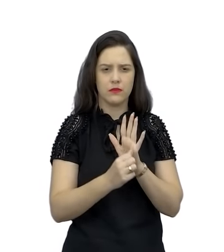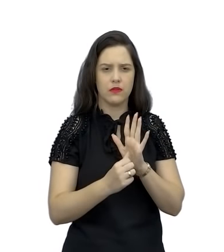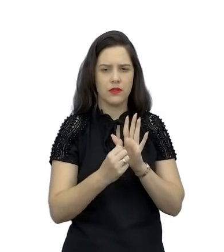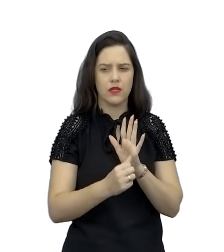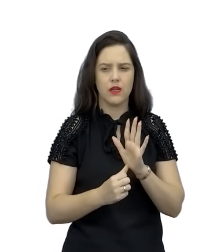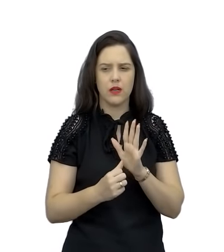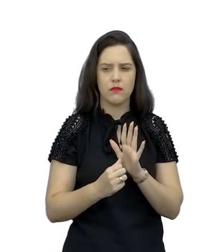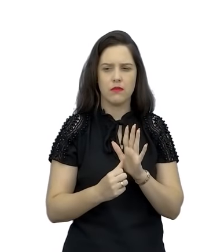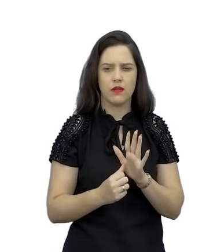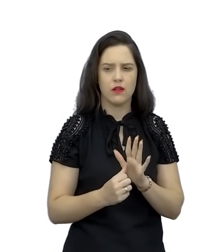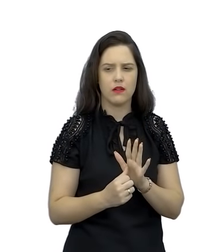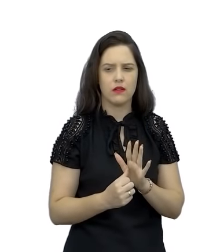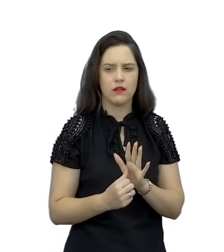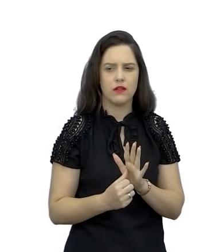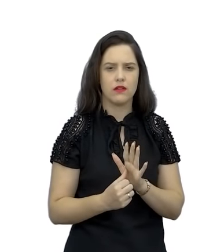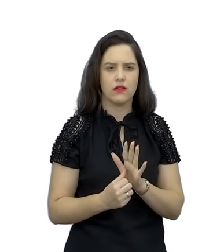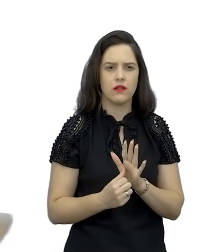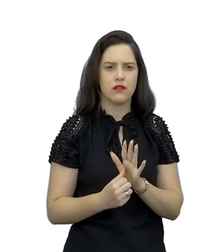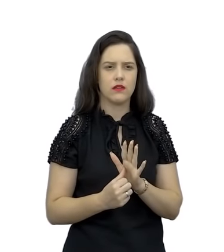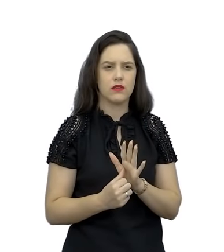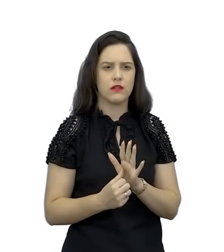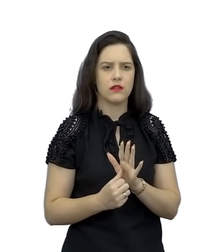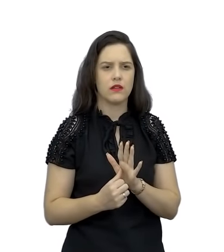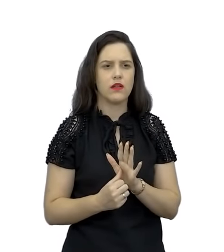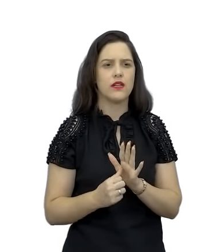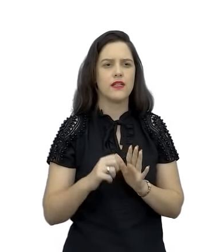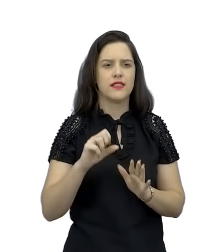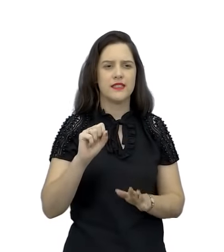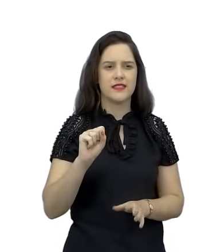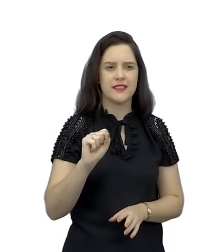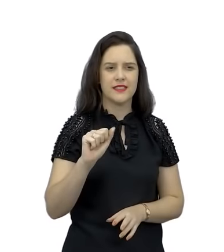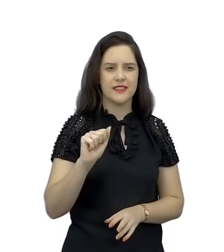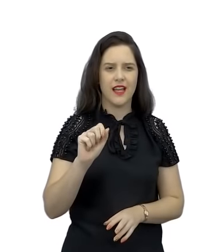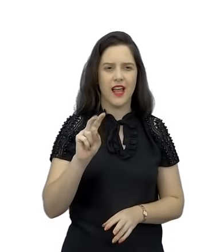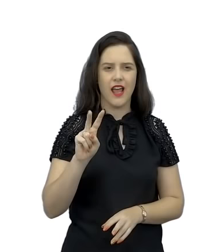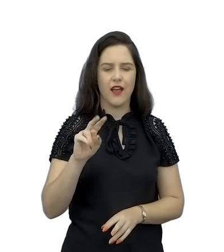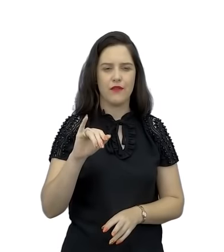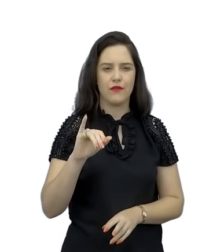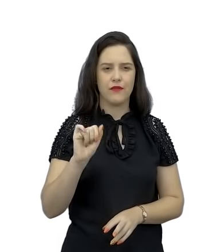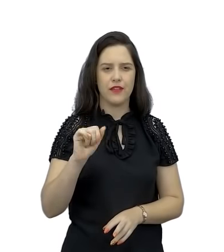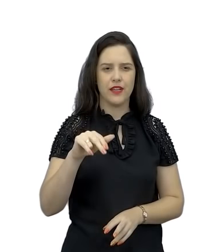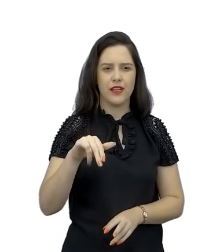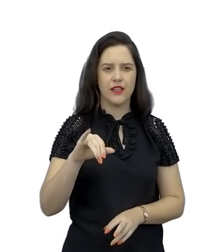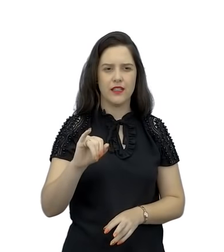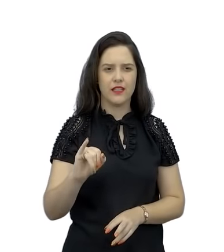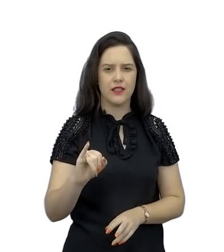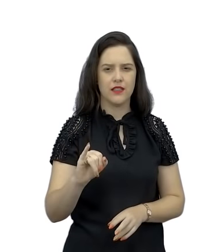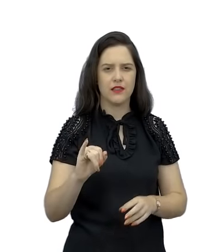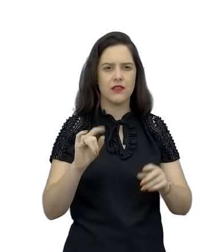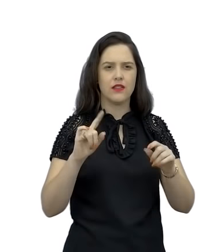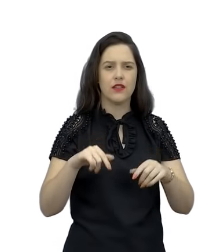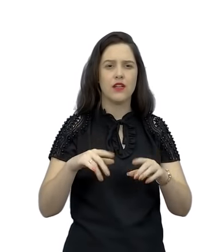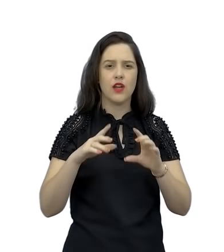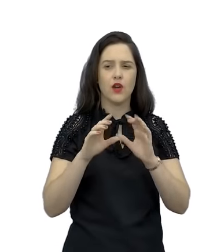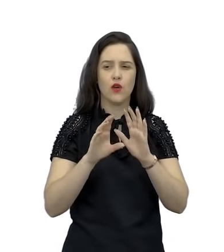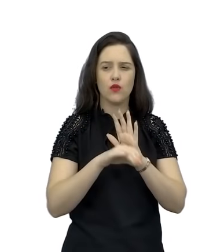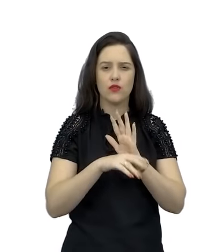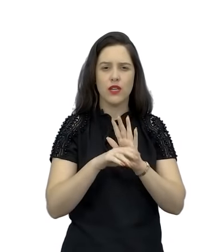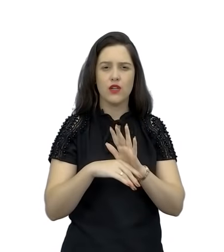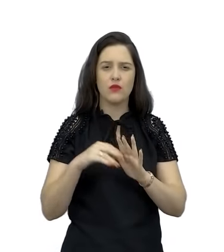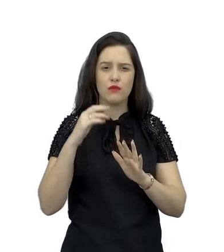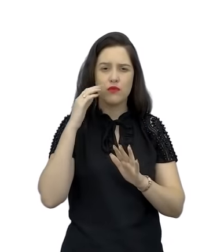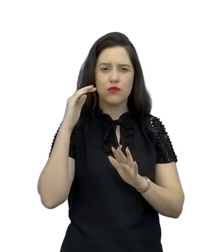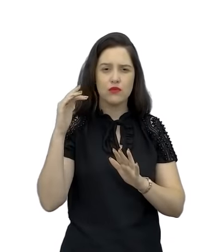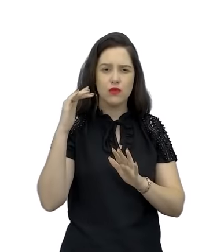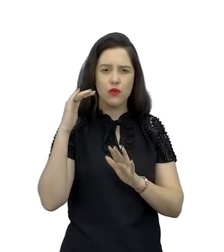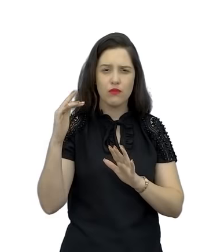Dermival Saviani, ele fala, né, um filósofo, né, então ele define assim, né, resolução de problemas, né, no contexto filosófico